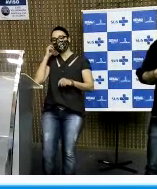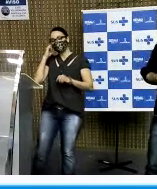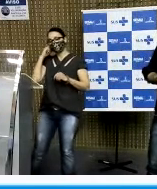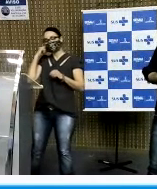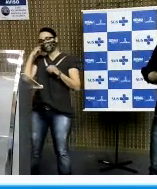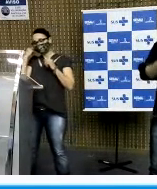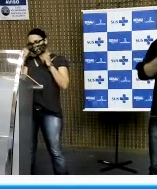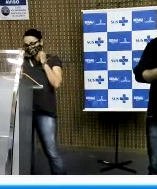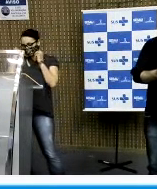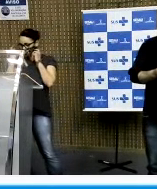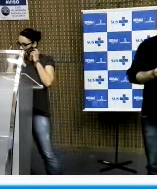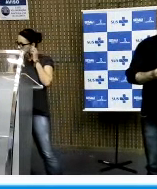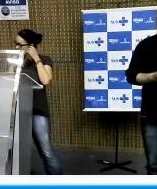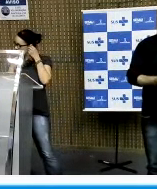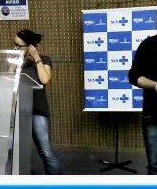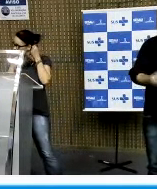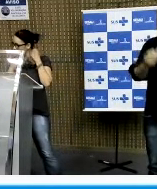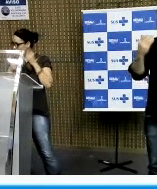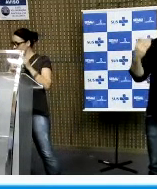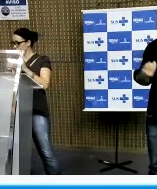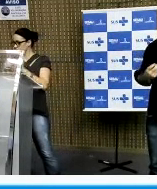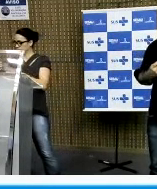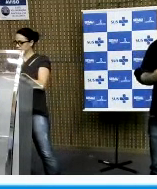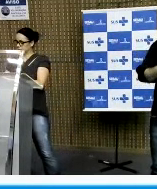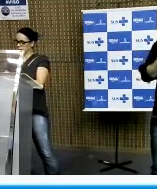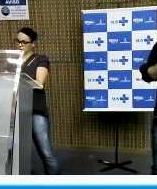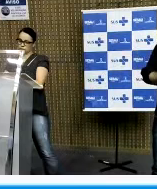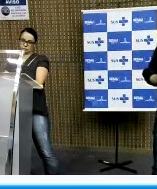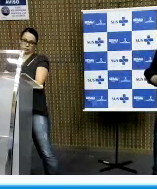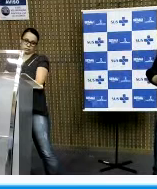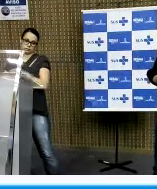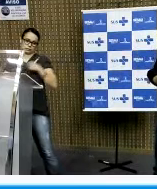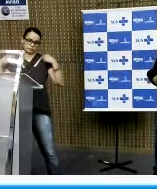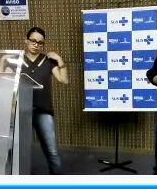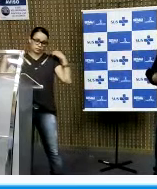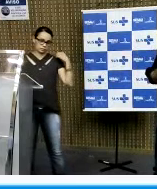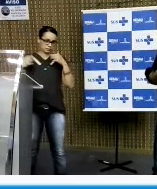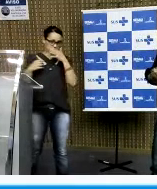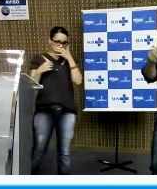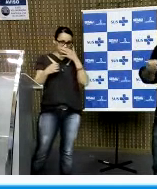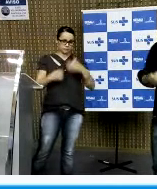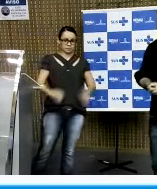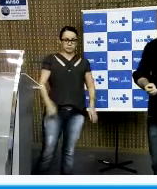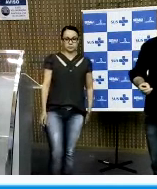Sobre doenças transmissíveis, tuberculose e hanseníase, eu vou passar para a enfermeira Cleide, que faz um serviço excepcional de vigilância na unidade em relação a esse